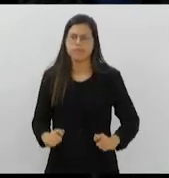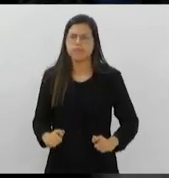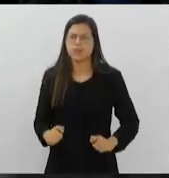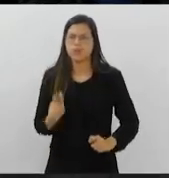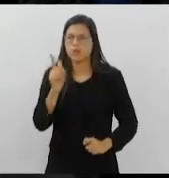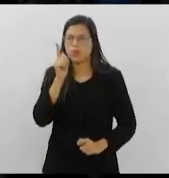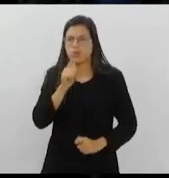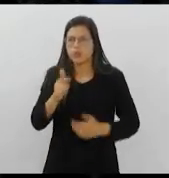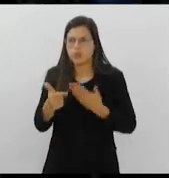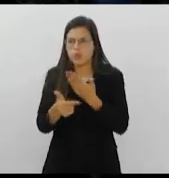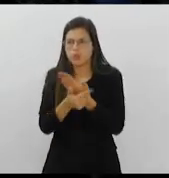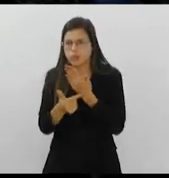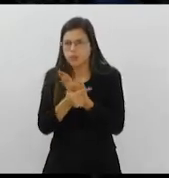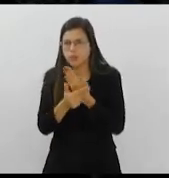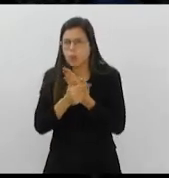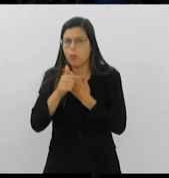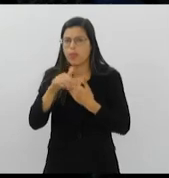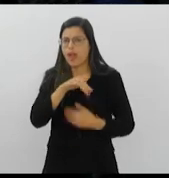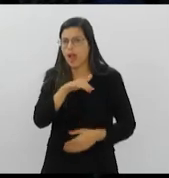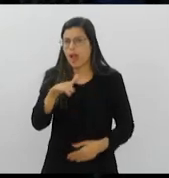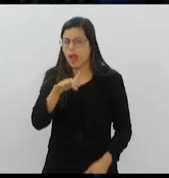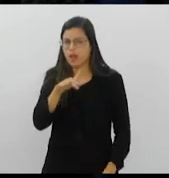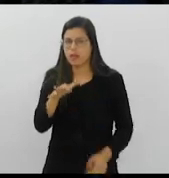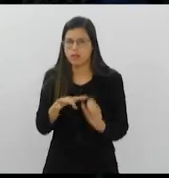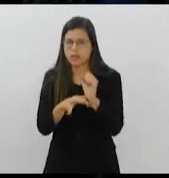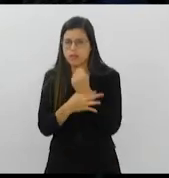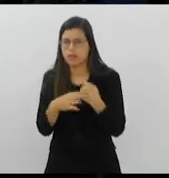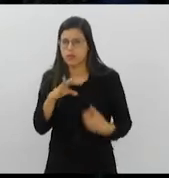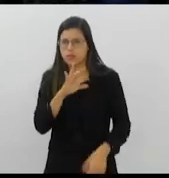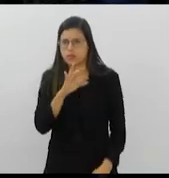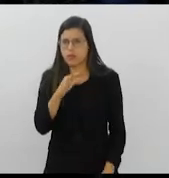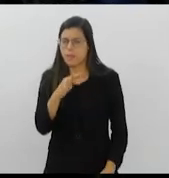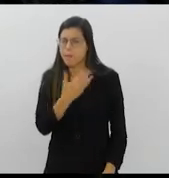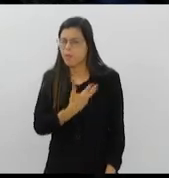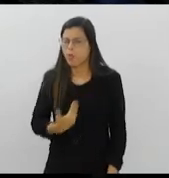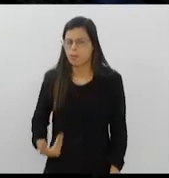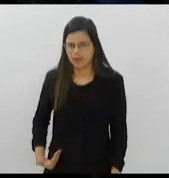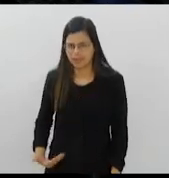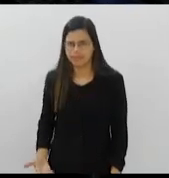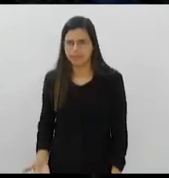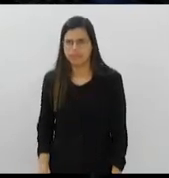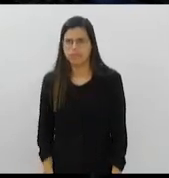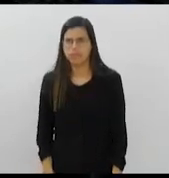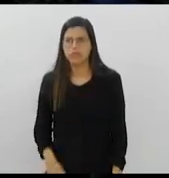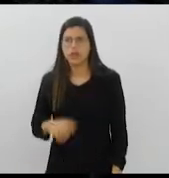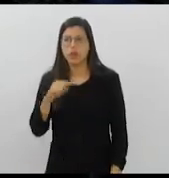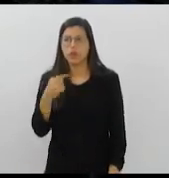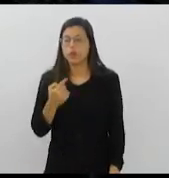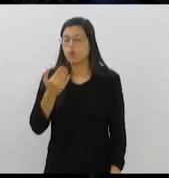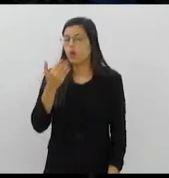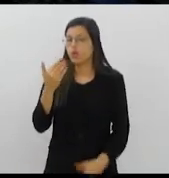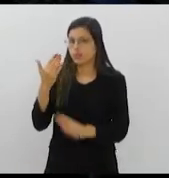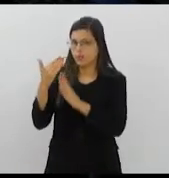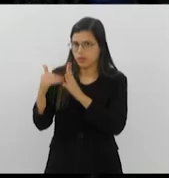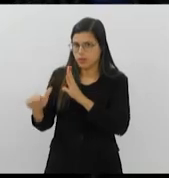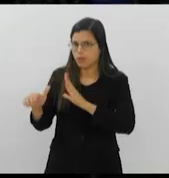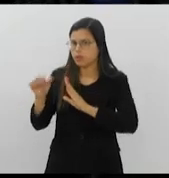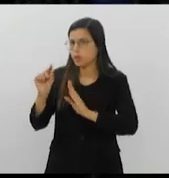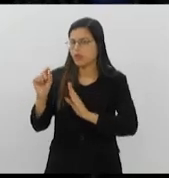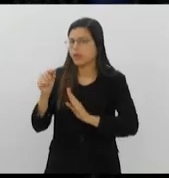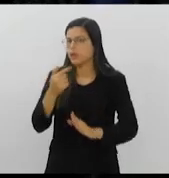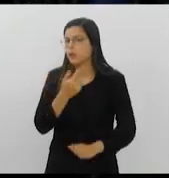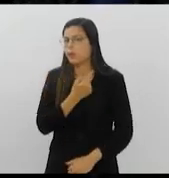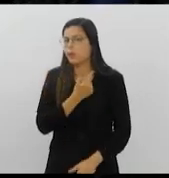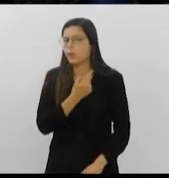uma função na segurança pública. E nós transmitimos ao presidente a necessidade